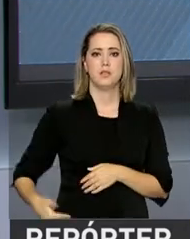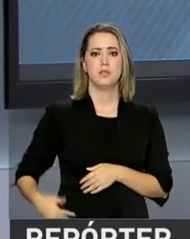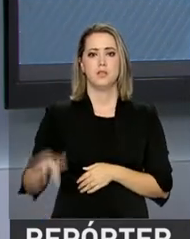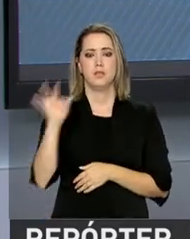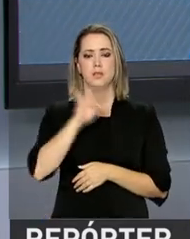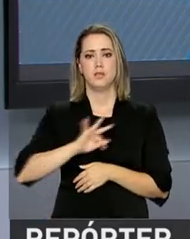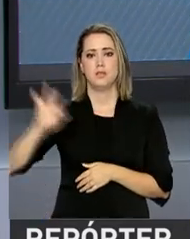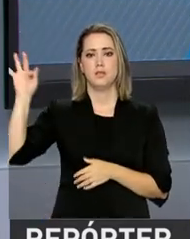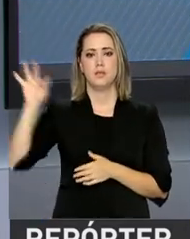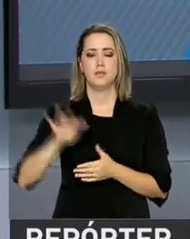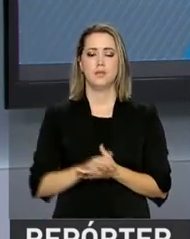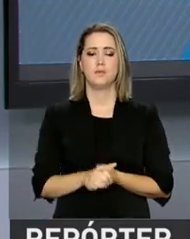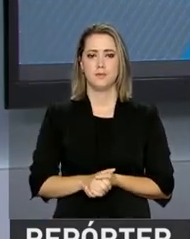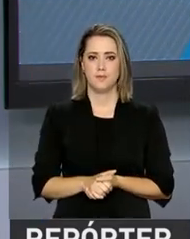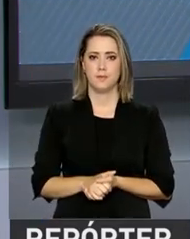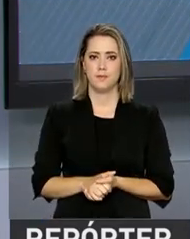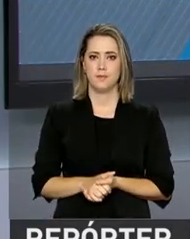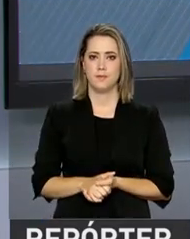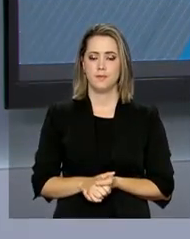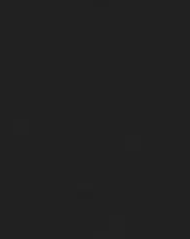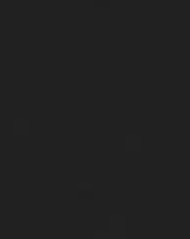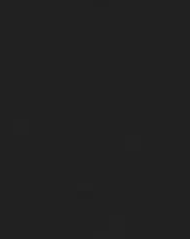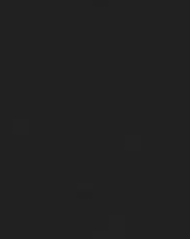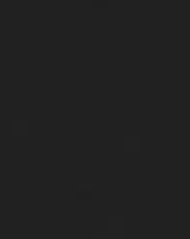a tv do governo federal